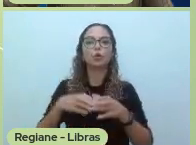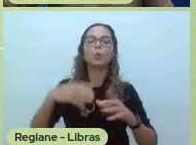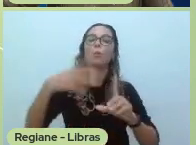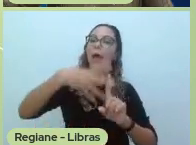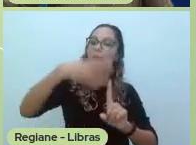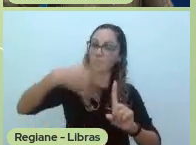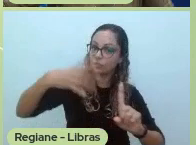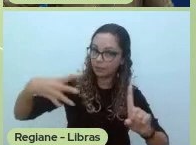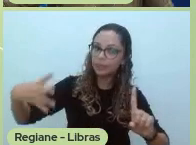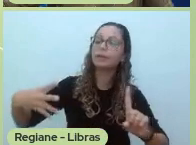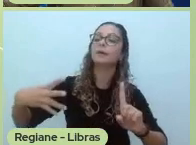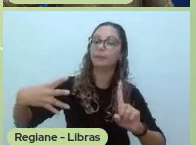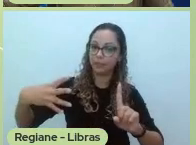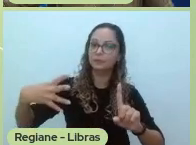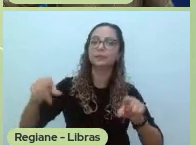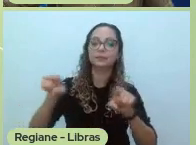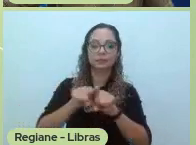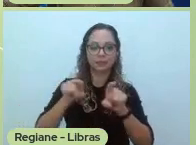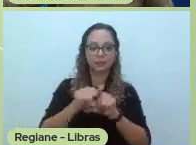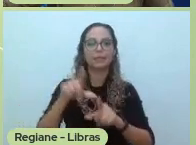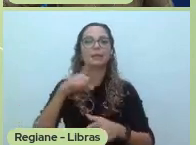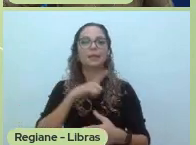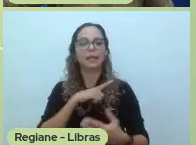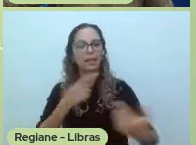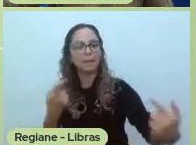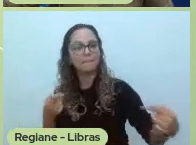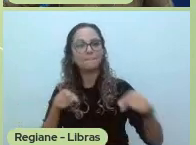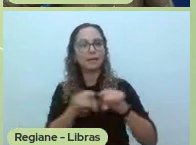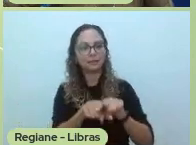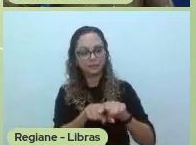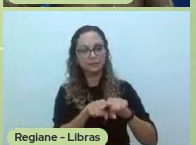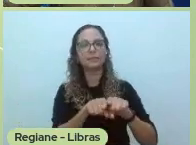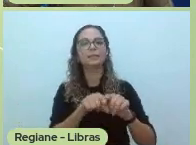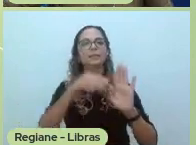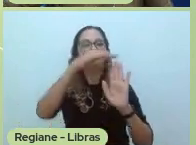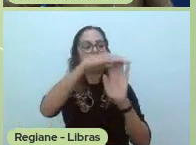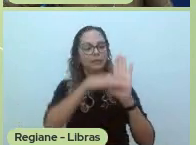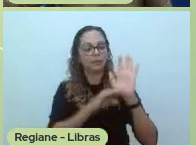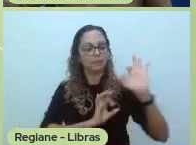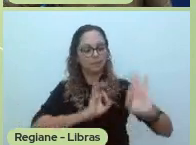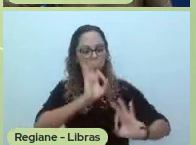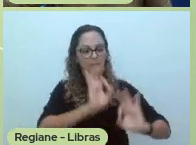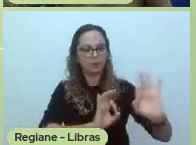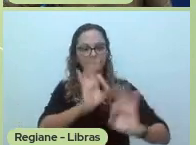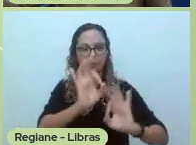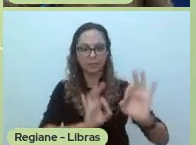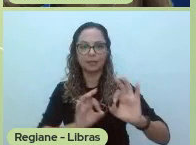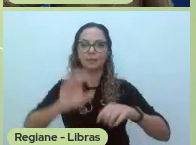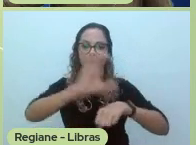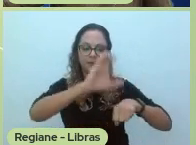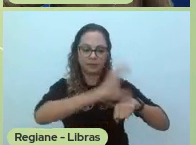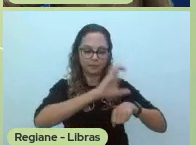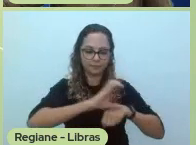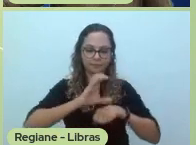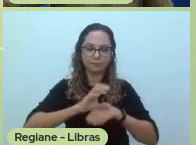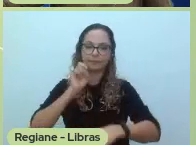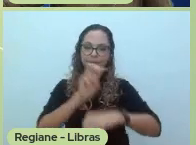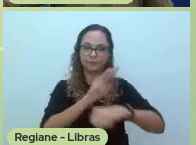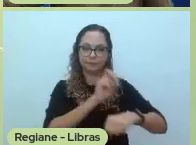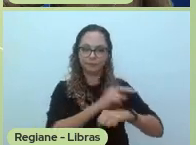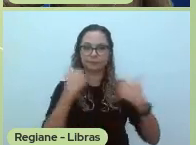LGBTQIA+, e aqui nós temos parcerias em programas de capacitação e empregabilidade. A causa de